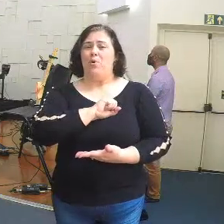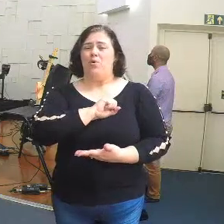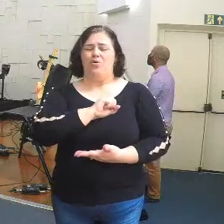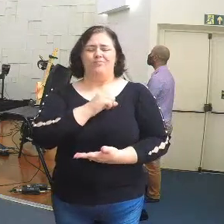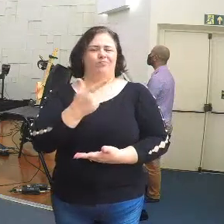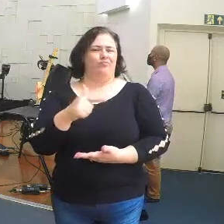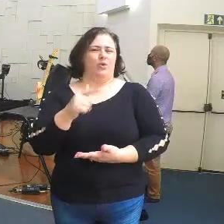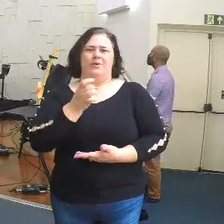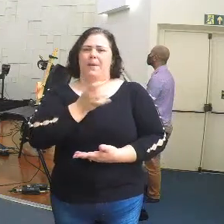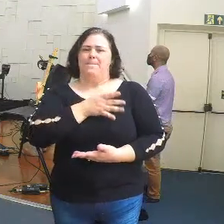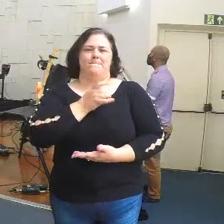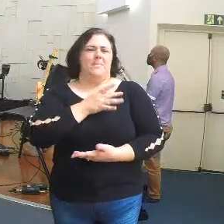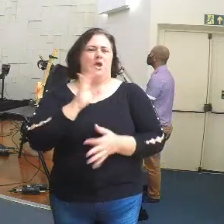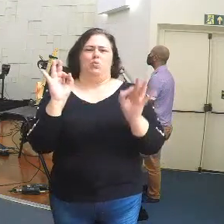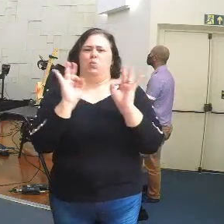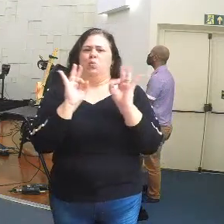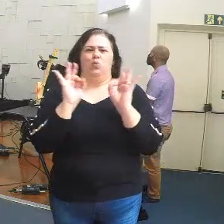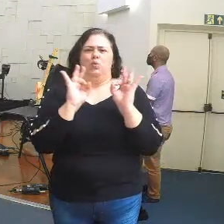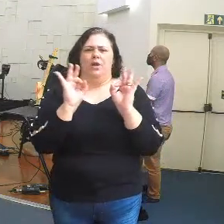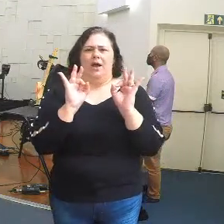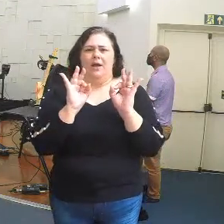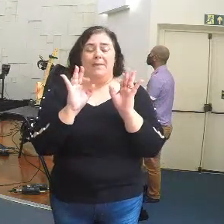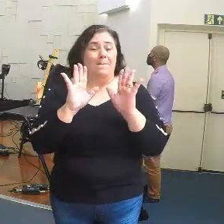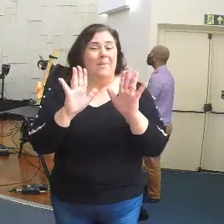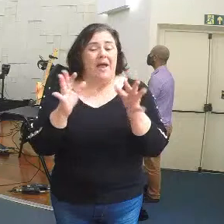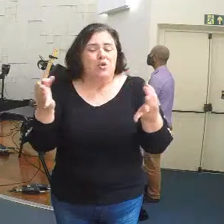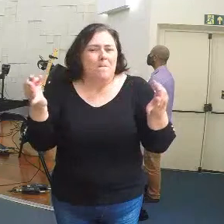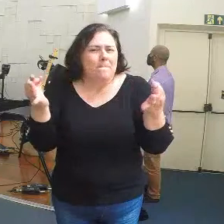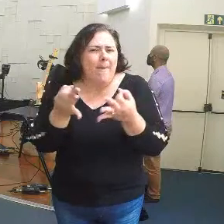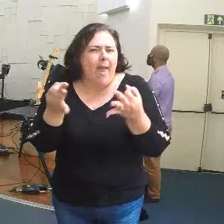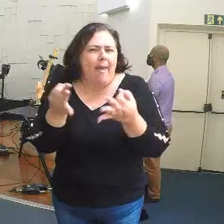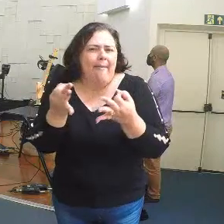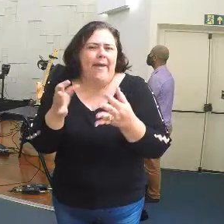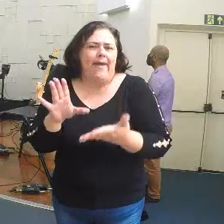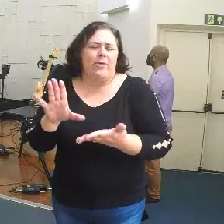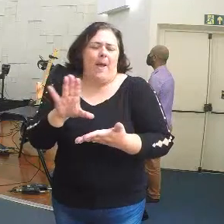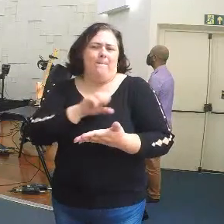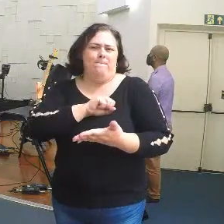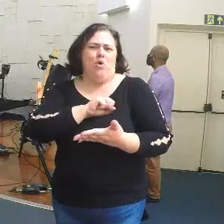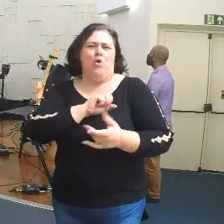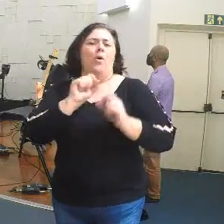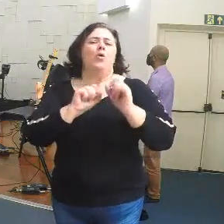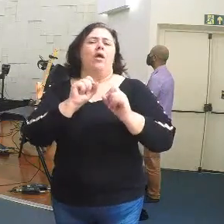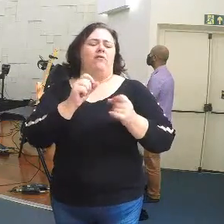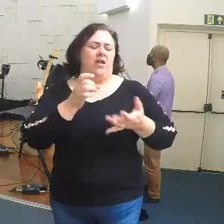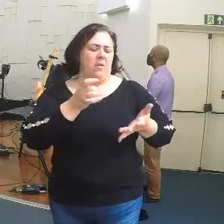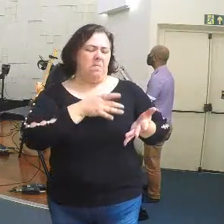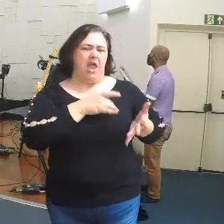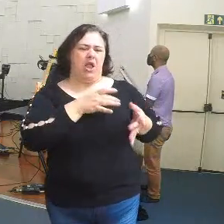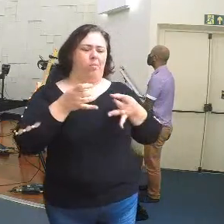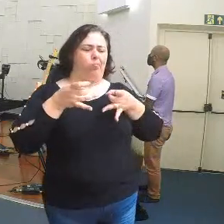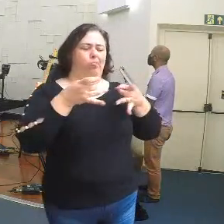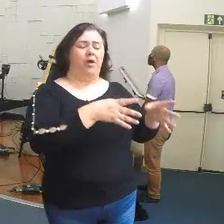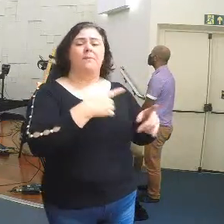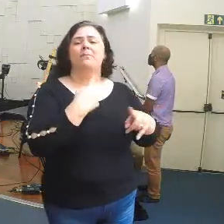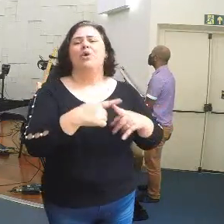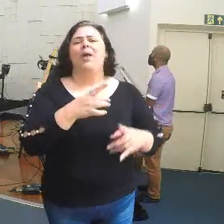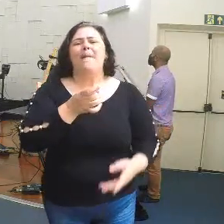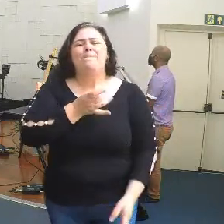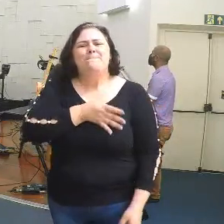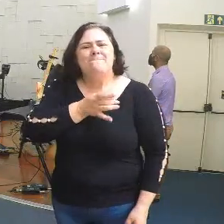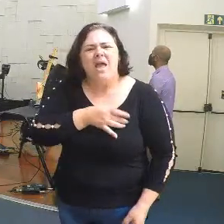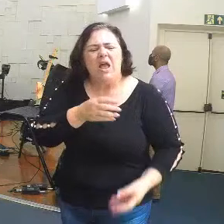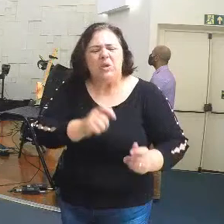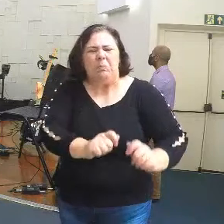medo, antes o perfeito amor lança fora o medo. Ora, o medo produz tormento, logo aquele